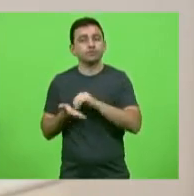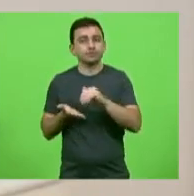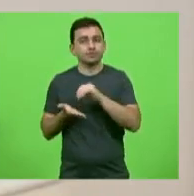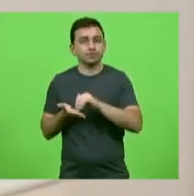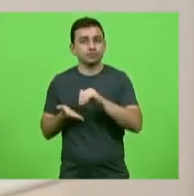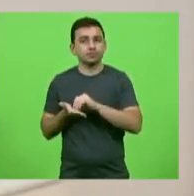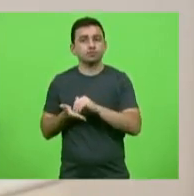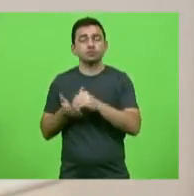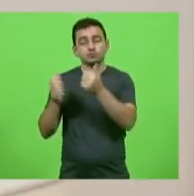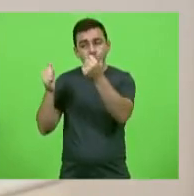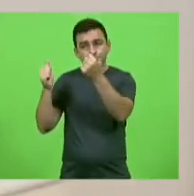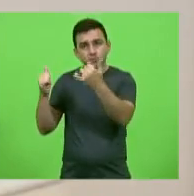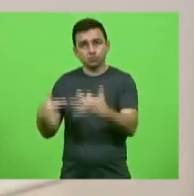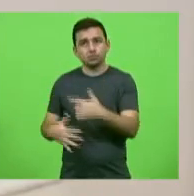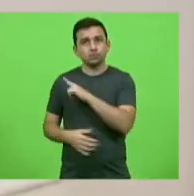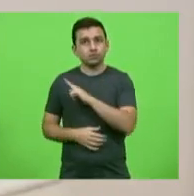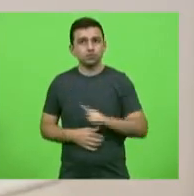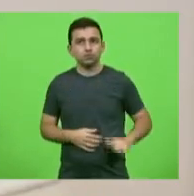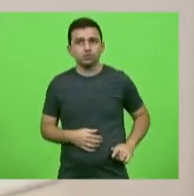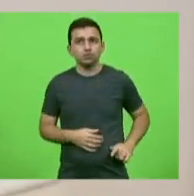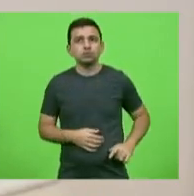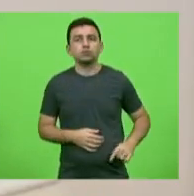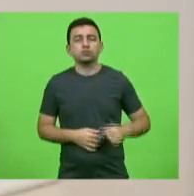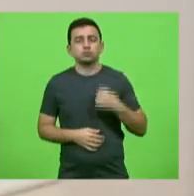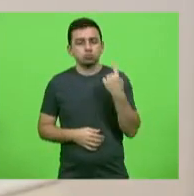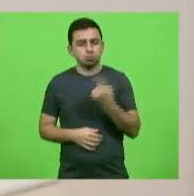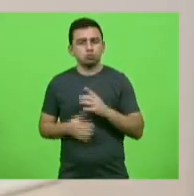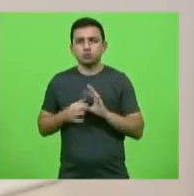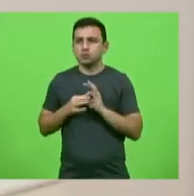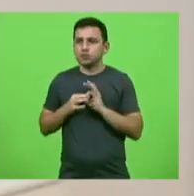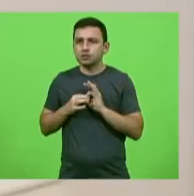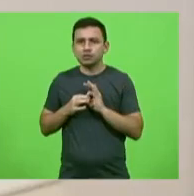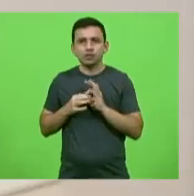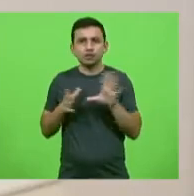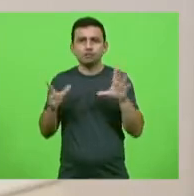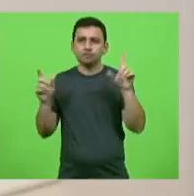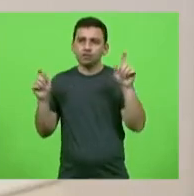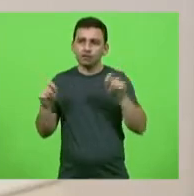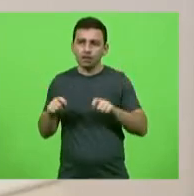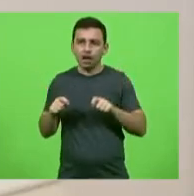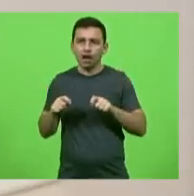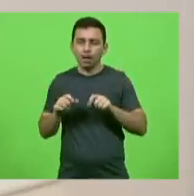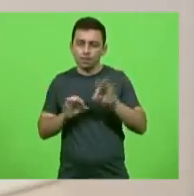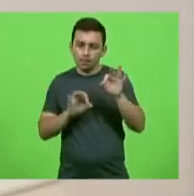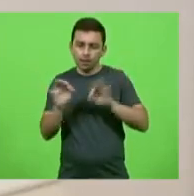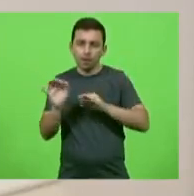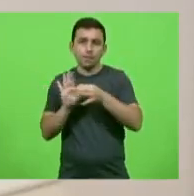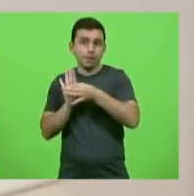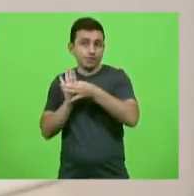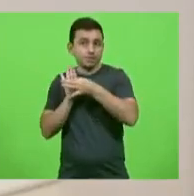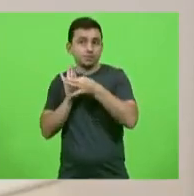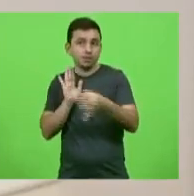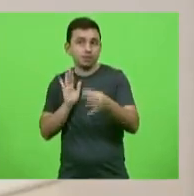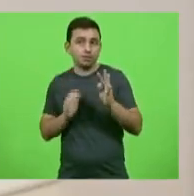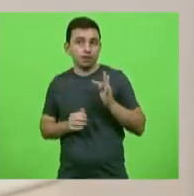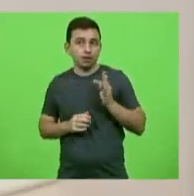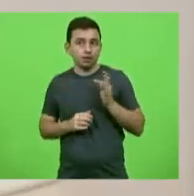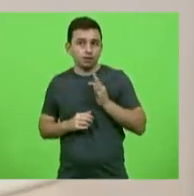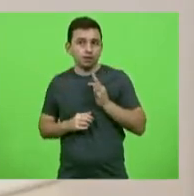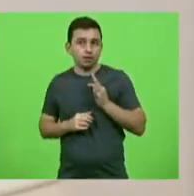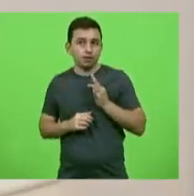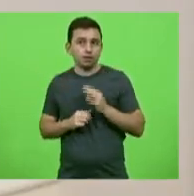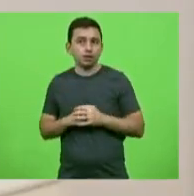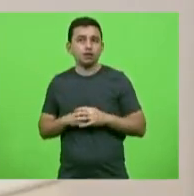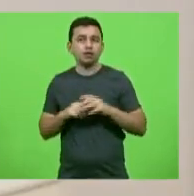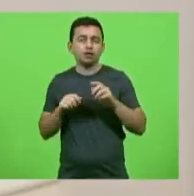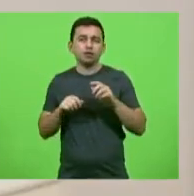eu falei para o governador, e nós colocamos à disposição para que pudéssemos emitir um parecer técnico que pudesse